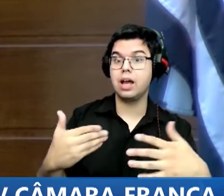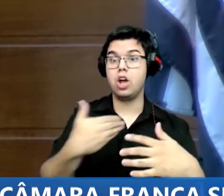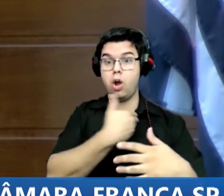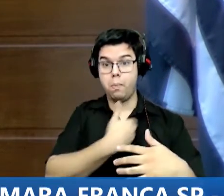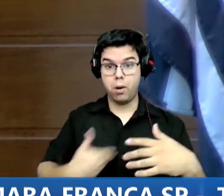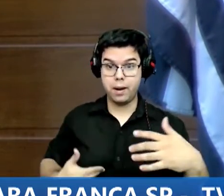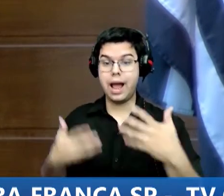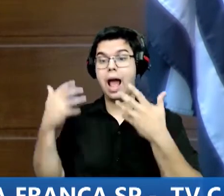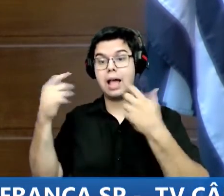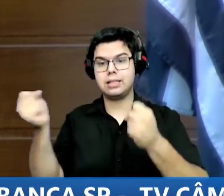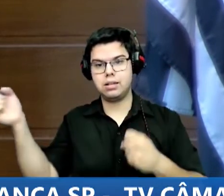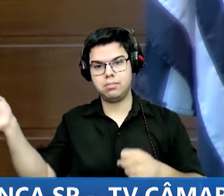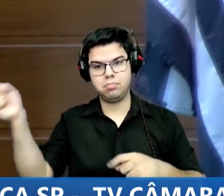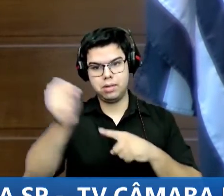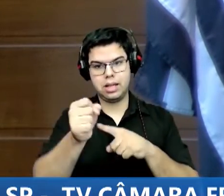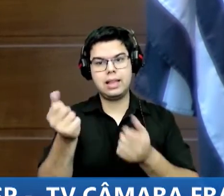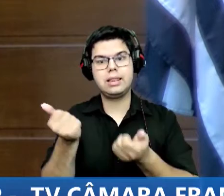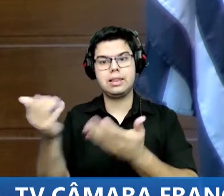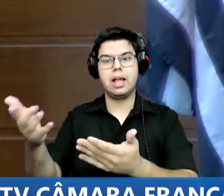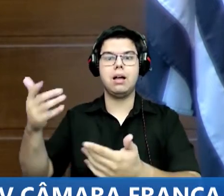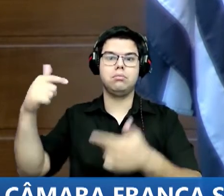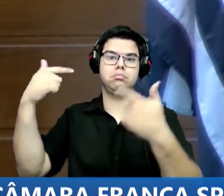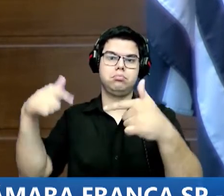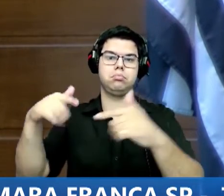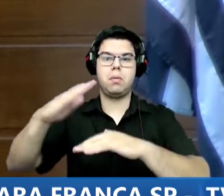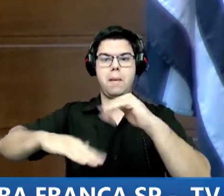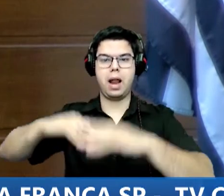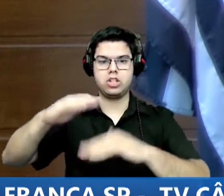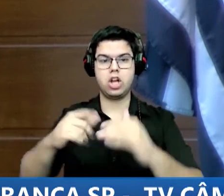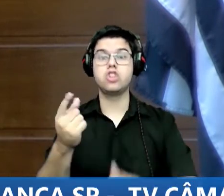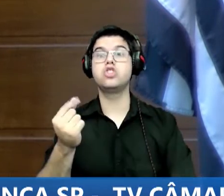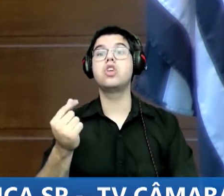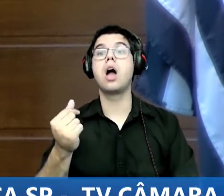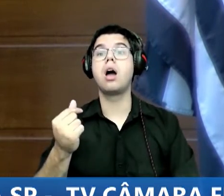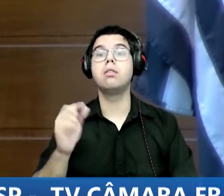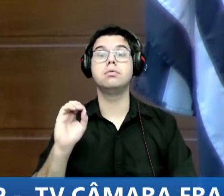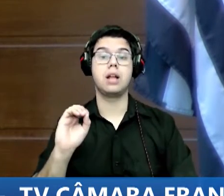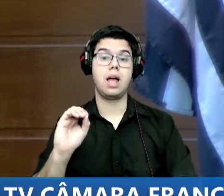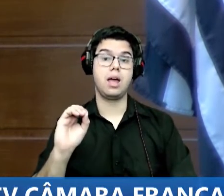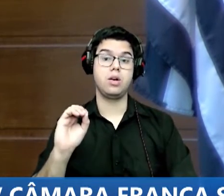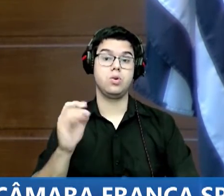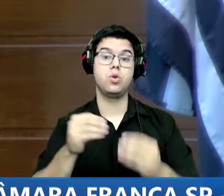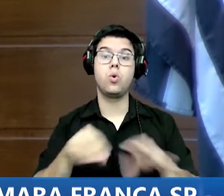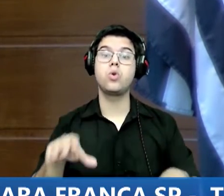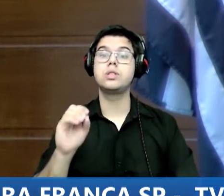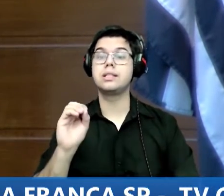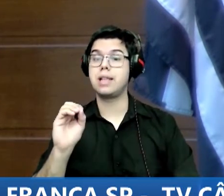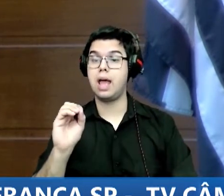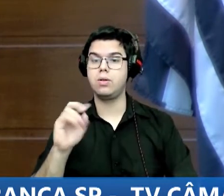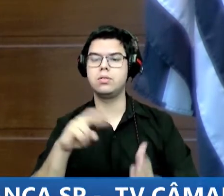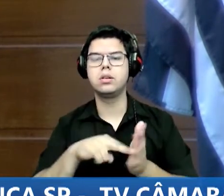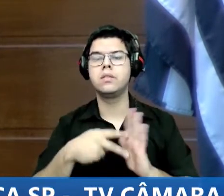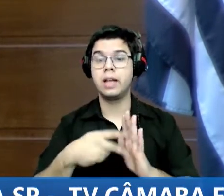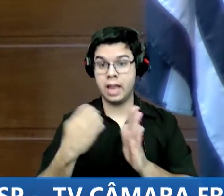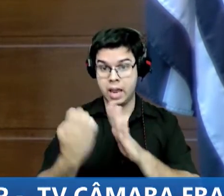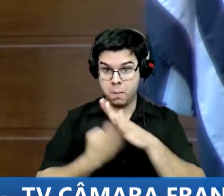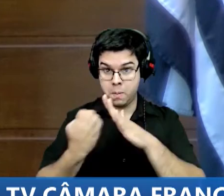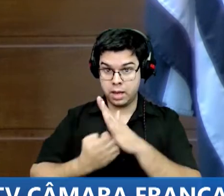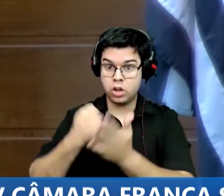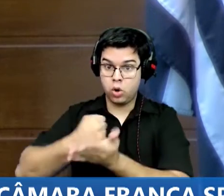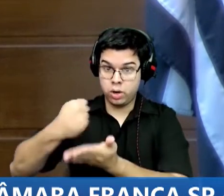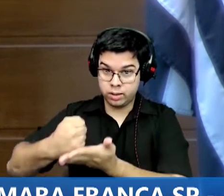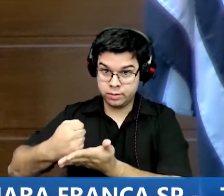para dar a aprendizagem prática. O custo disso é zero. O que significa isso? A empresa contrata, registra e